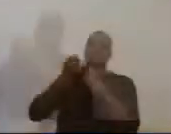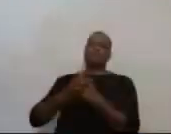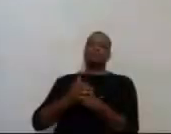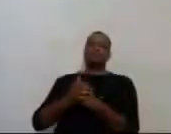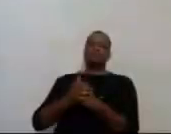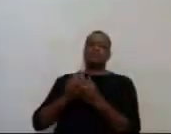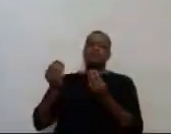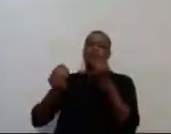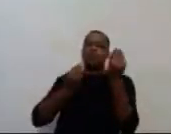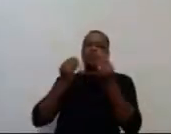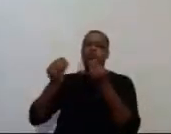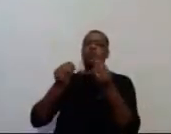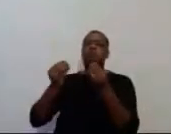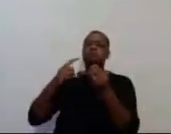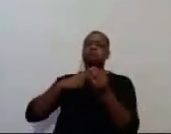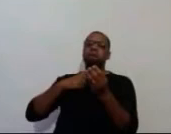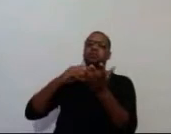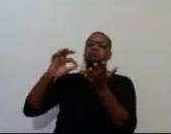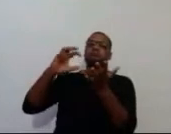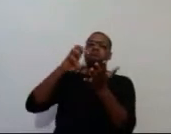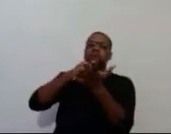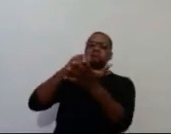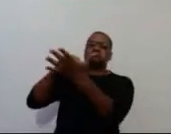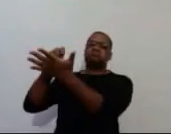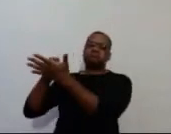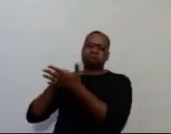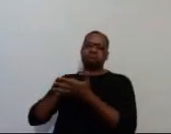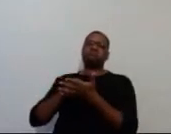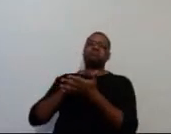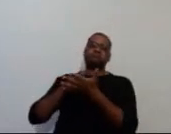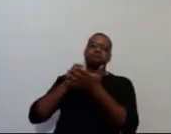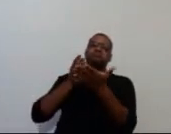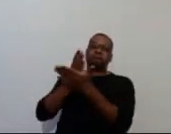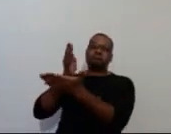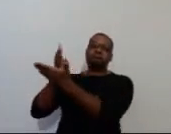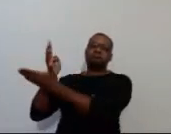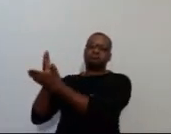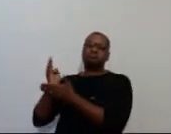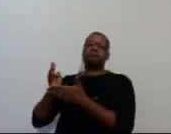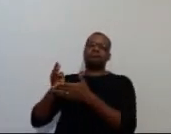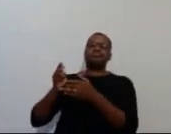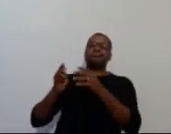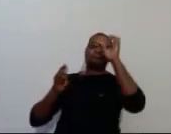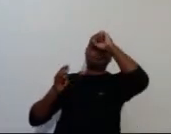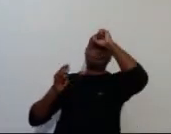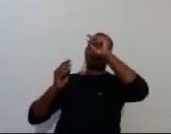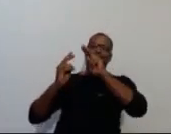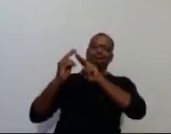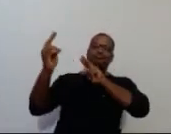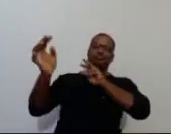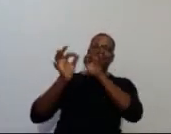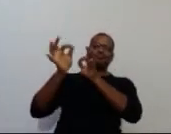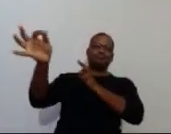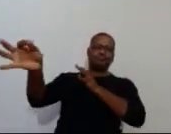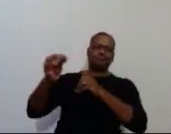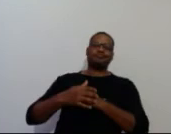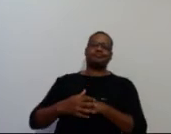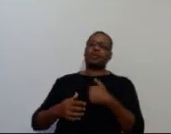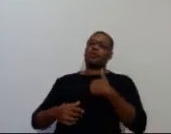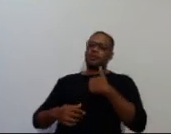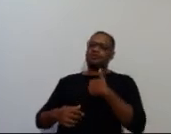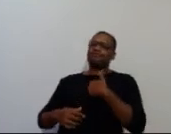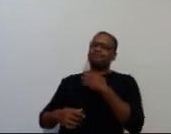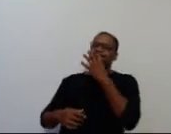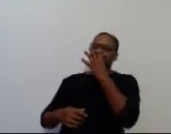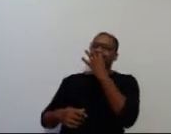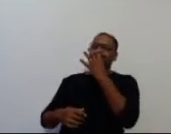trabalho de qualidade que vocês fazem na aprendizagem à distância. Então, eu enfatizei mesmo porque eu sei do